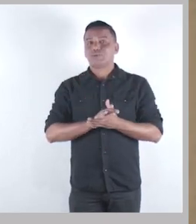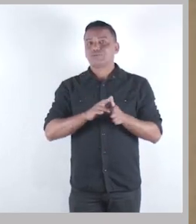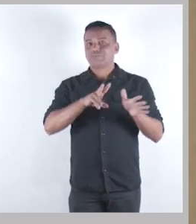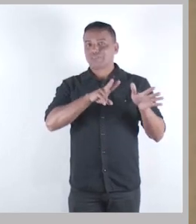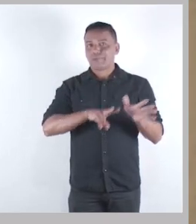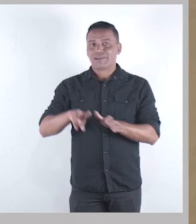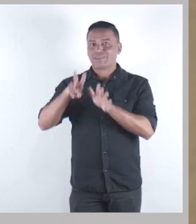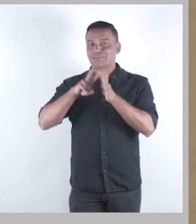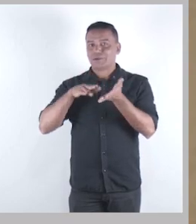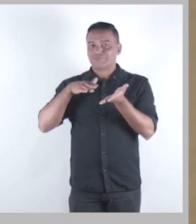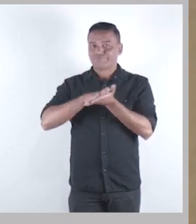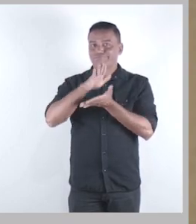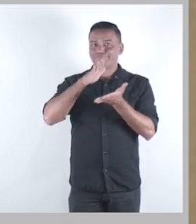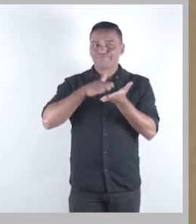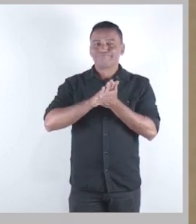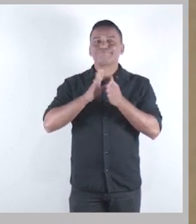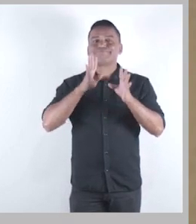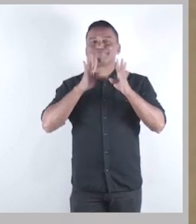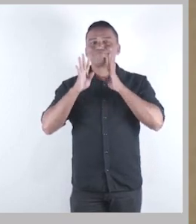Então, começamos a receber